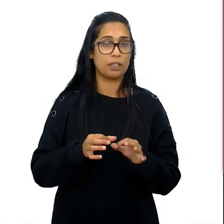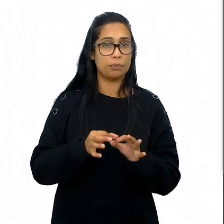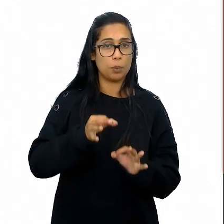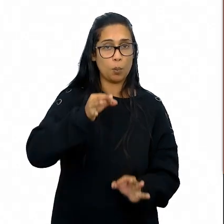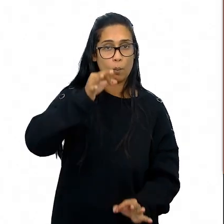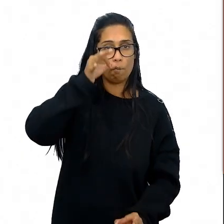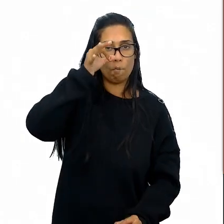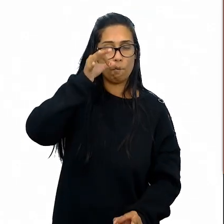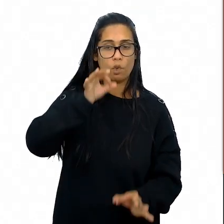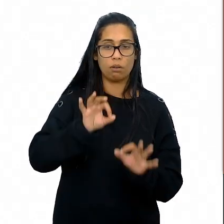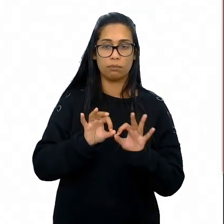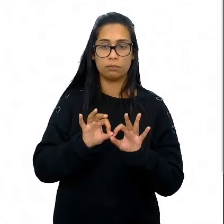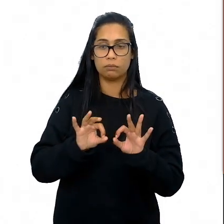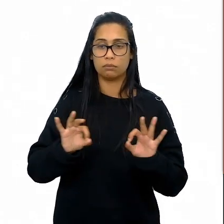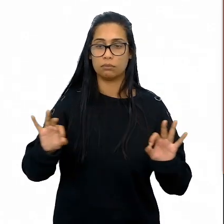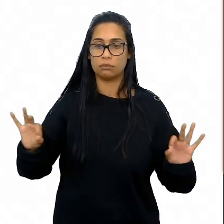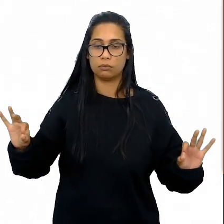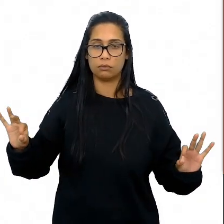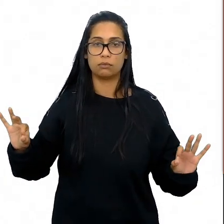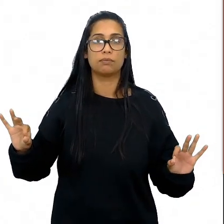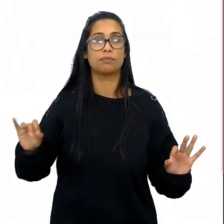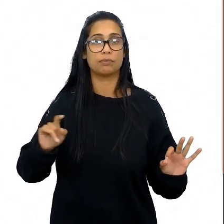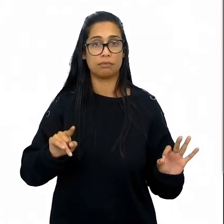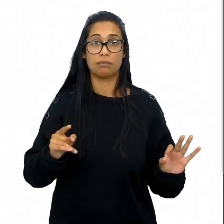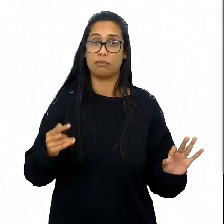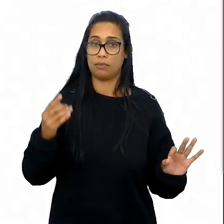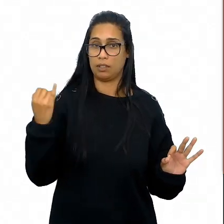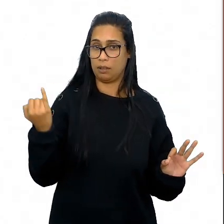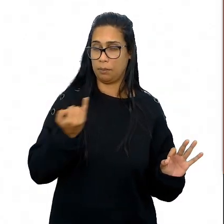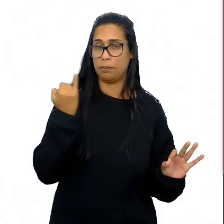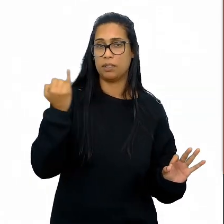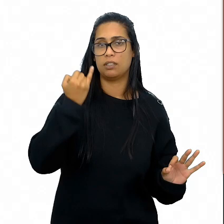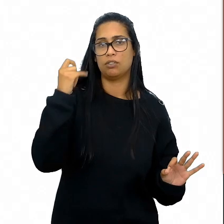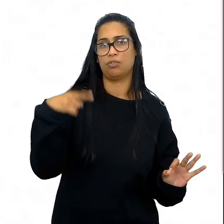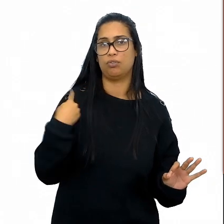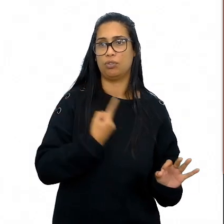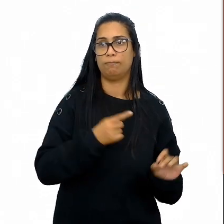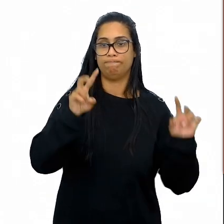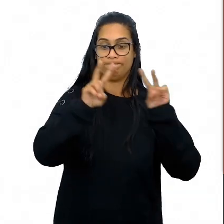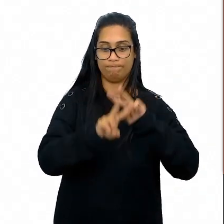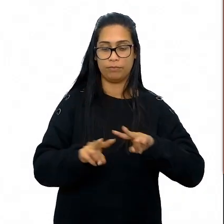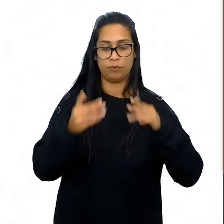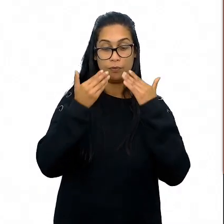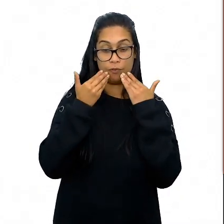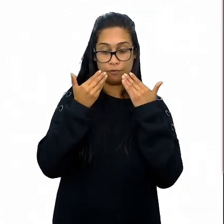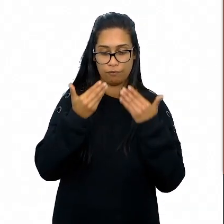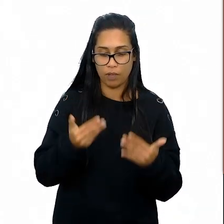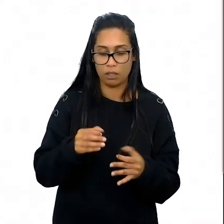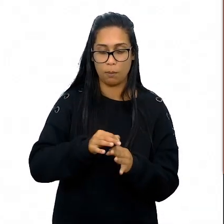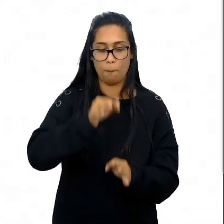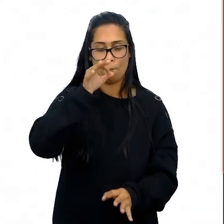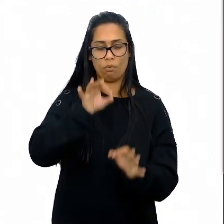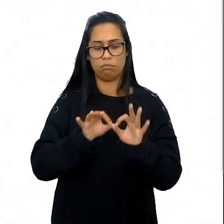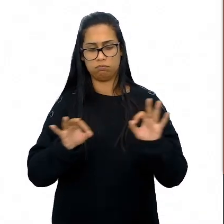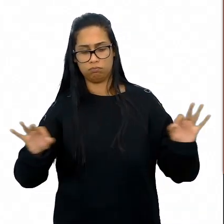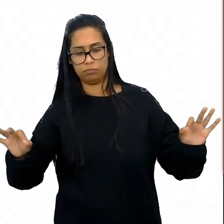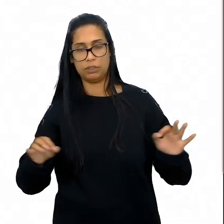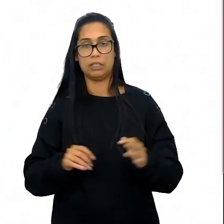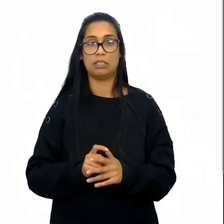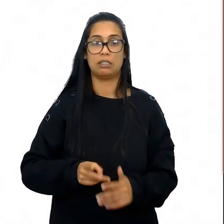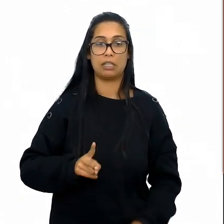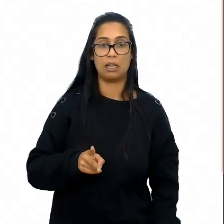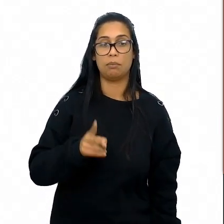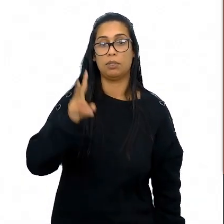grandezas do mundo físico e são fundamentais para a compreensão da realidade isso os livros de história